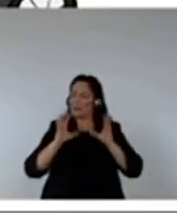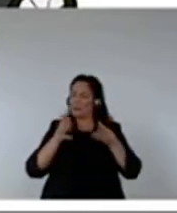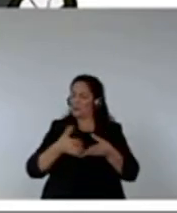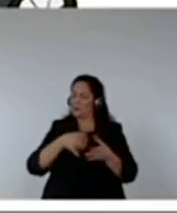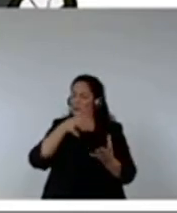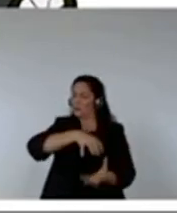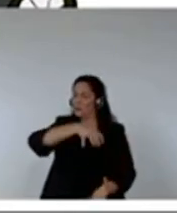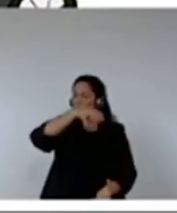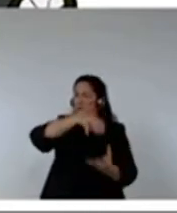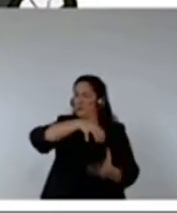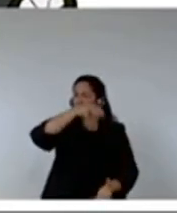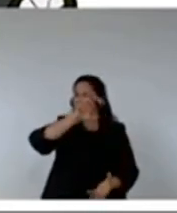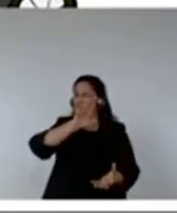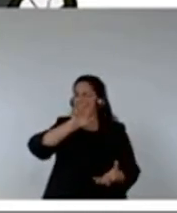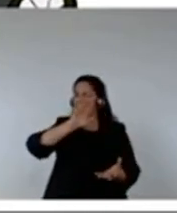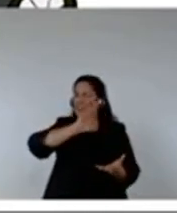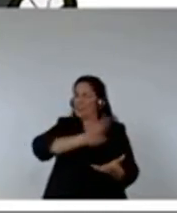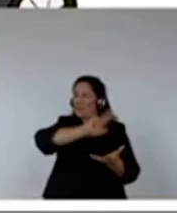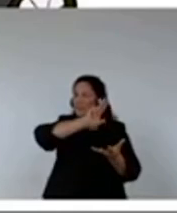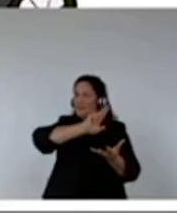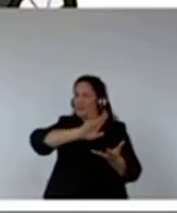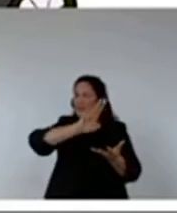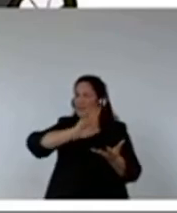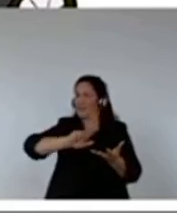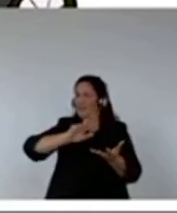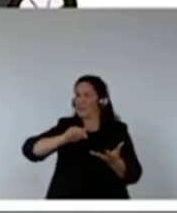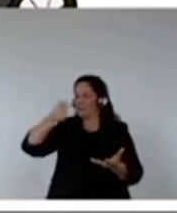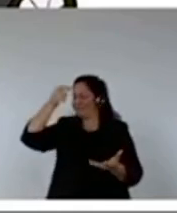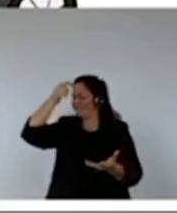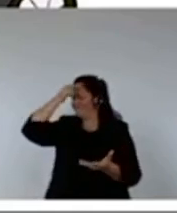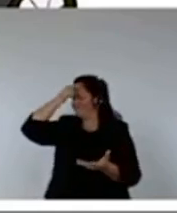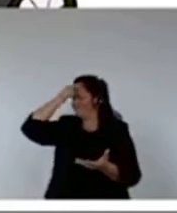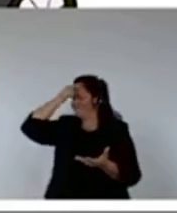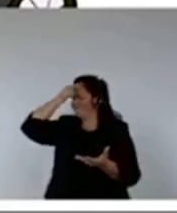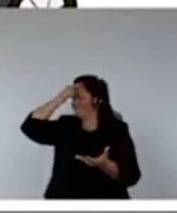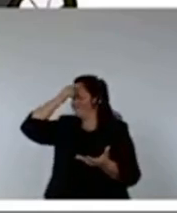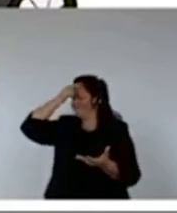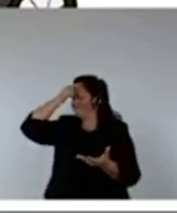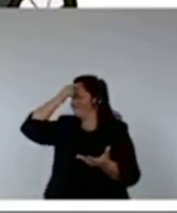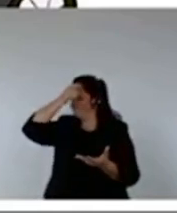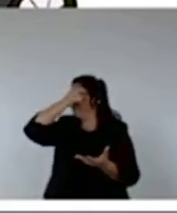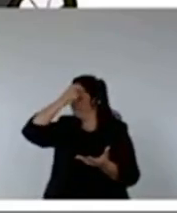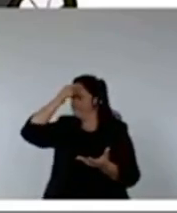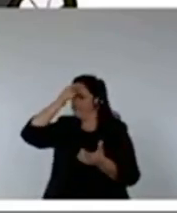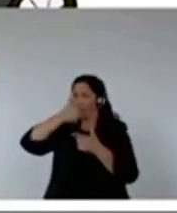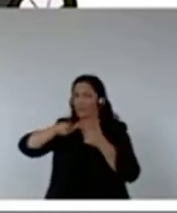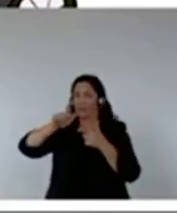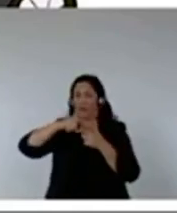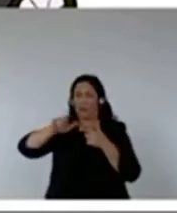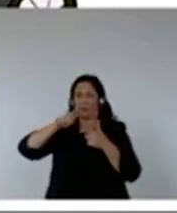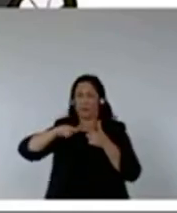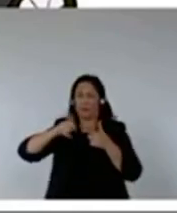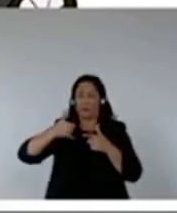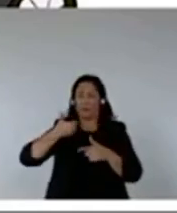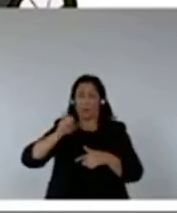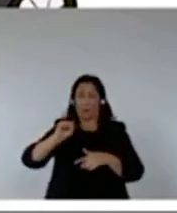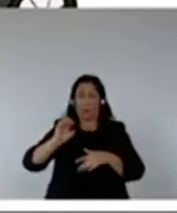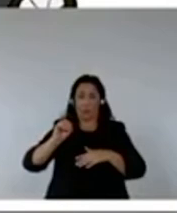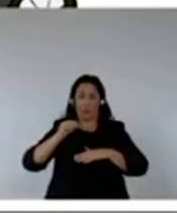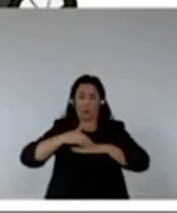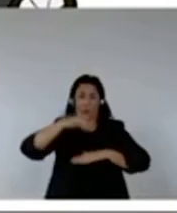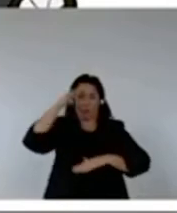heterogêneo. Nós temos a demência atinge praticamente 30% dos indivíduos acima de 80 anos. A